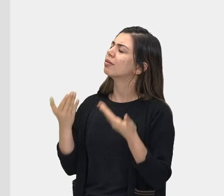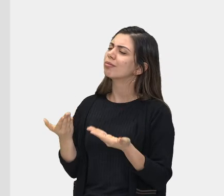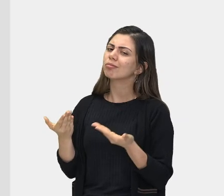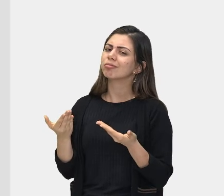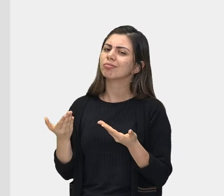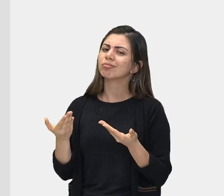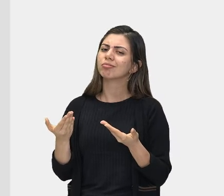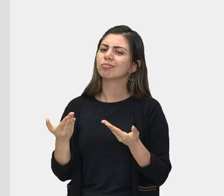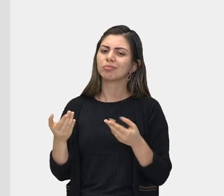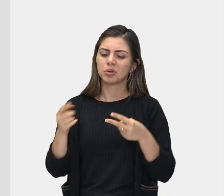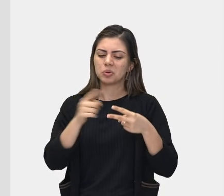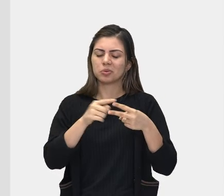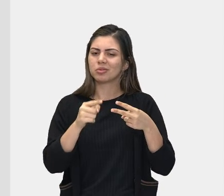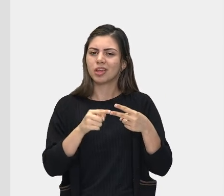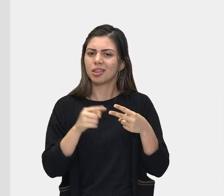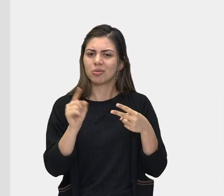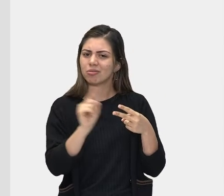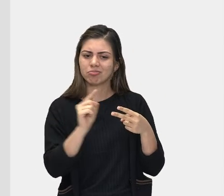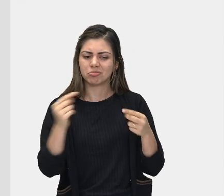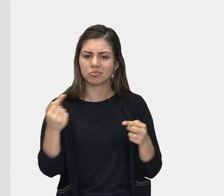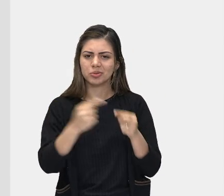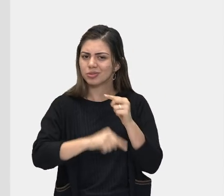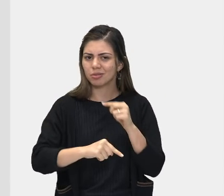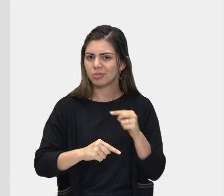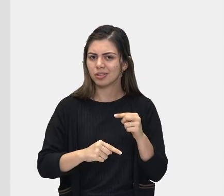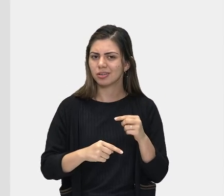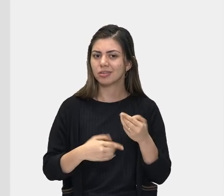Nenhum dos casos que nós vimos até agora, né?